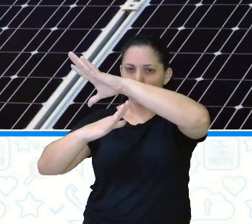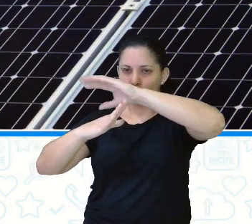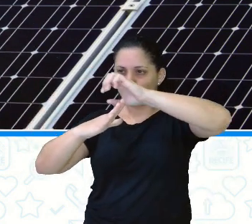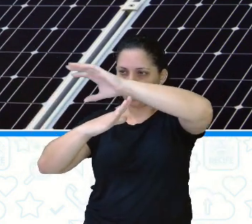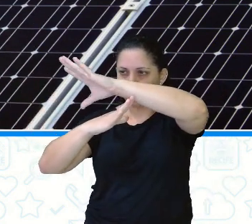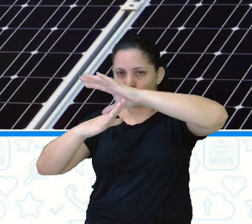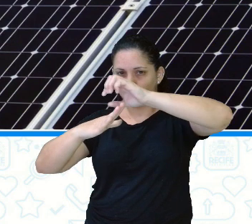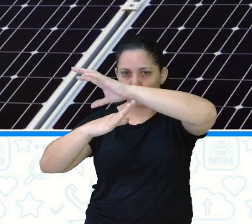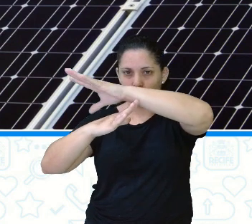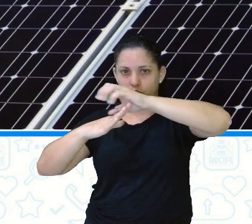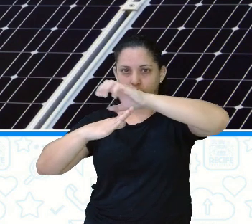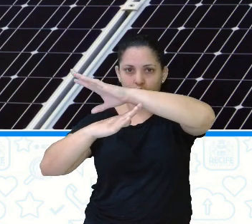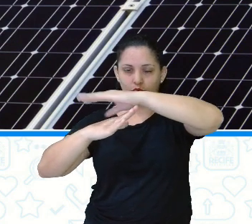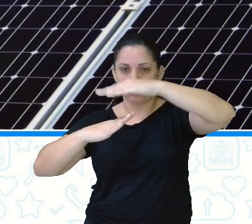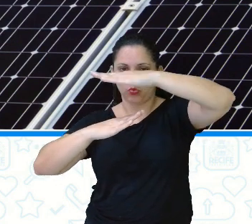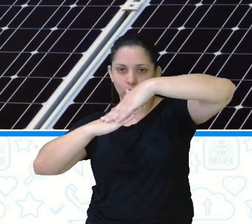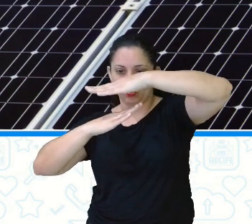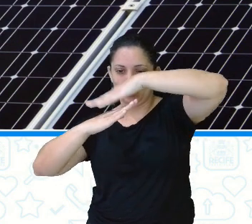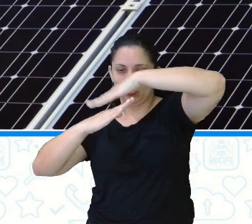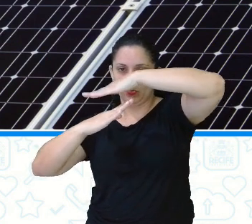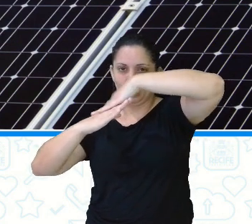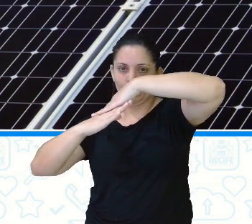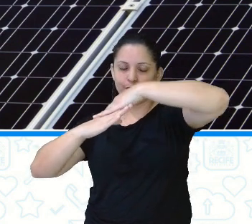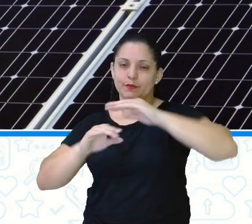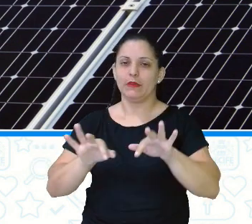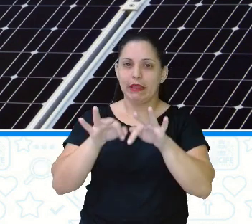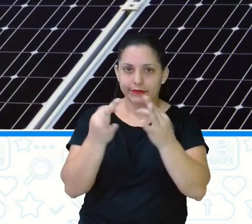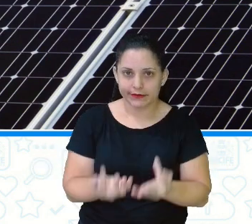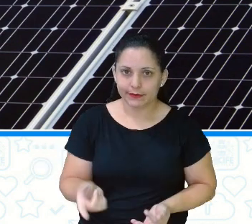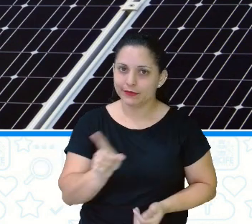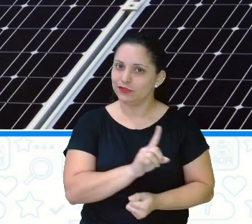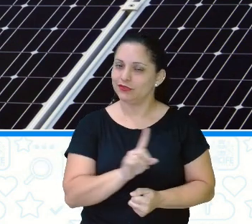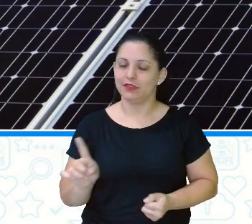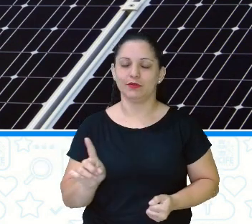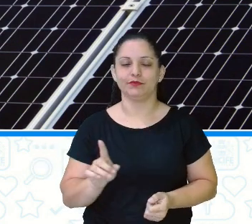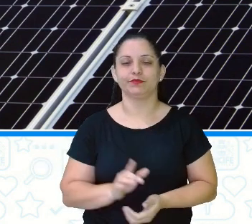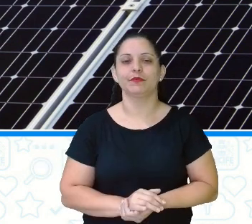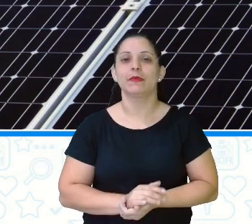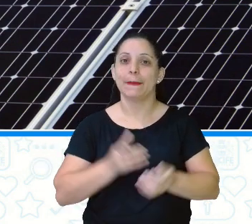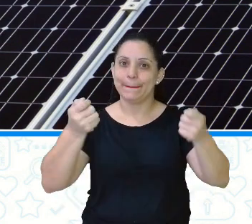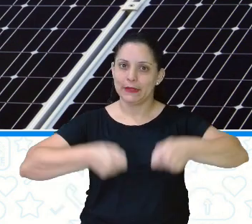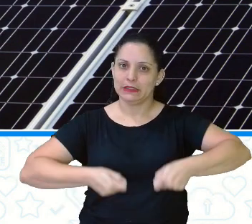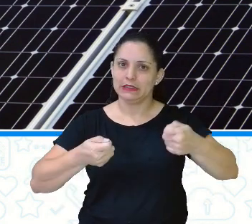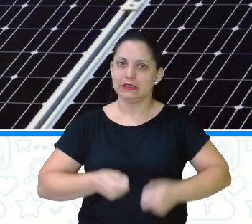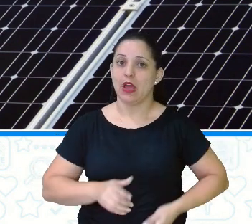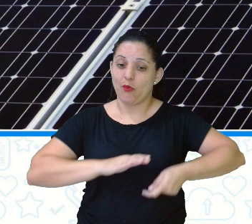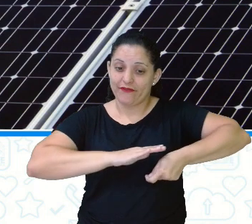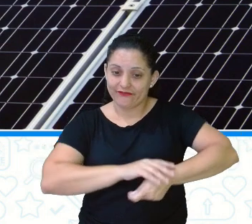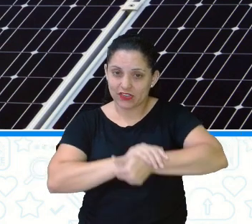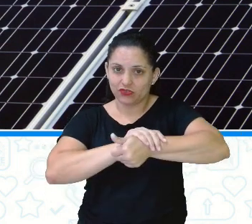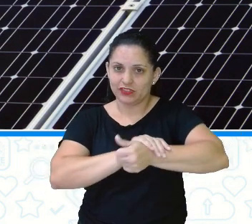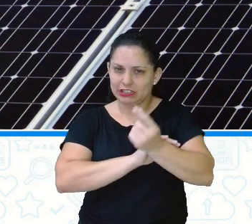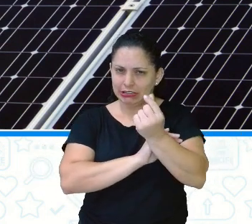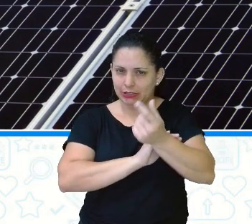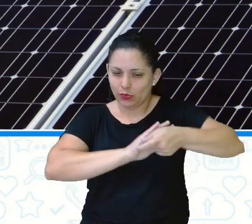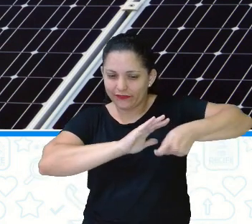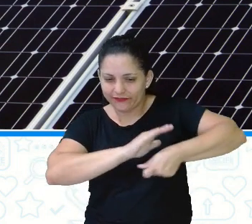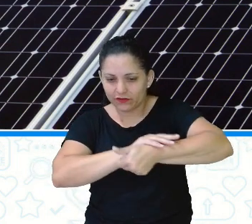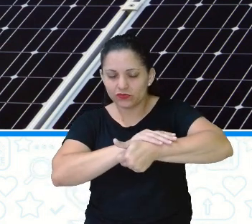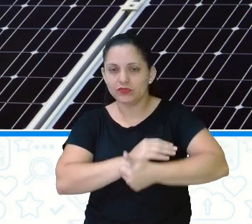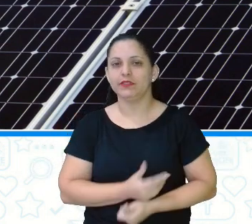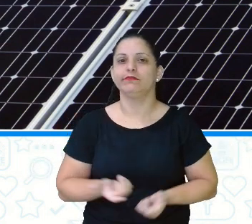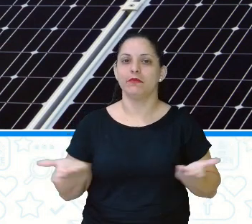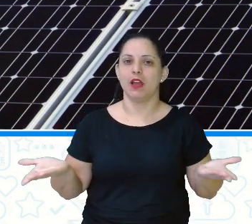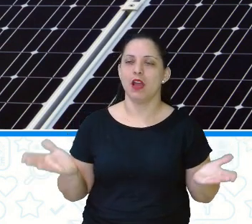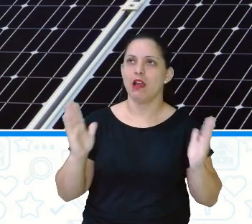nossa conta de energia elétrica, mas claro que não é algo simples, a gente não consegue, tem que ter um investimento para colocar nas nossas casas, mas